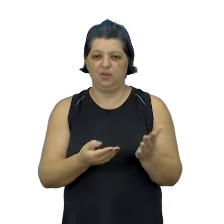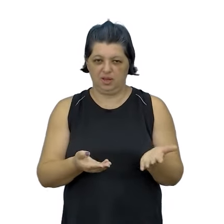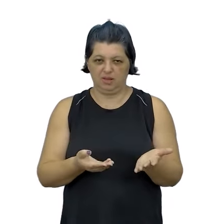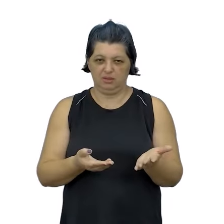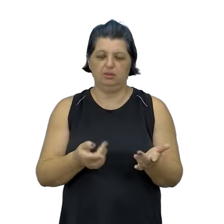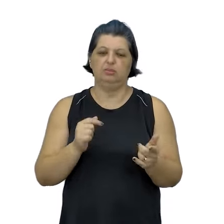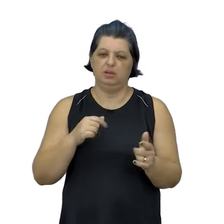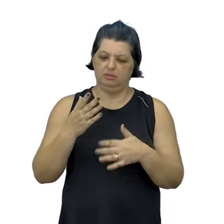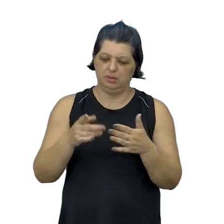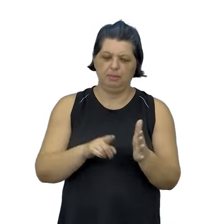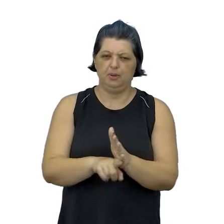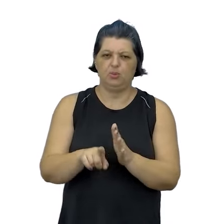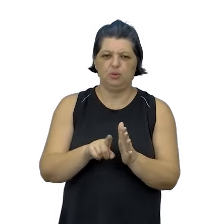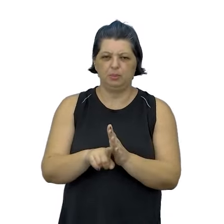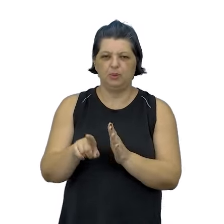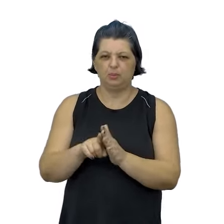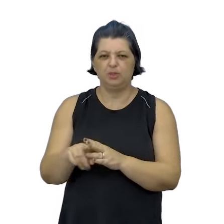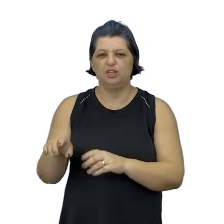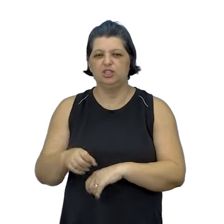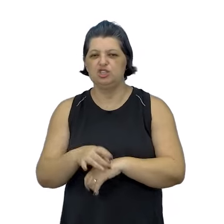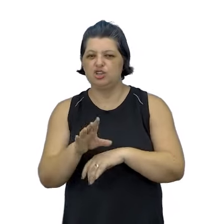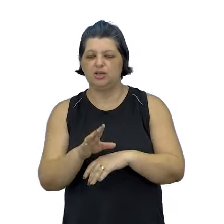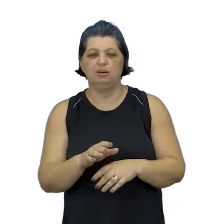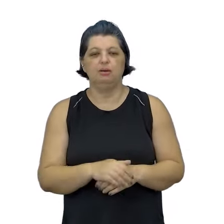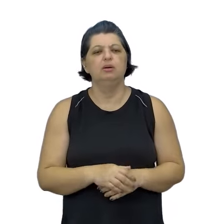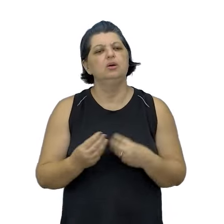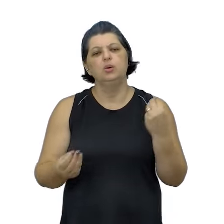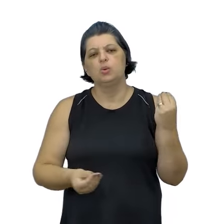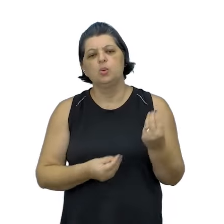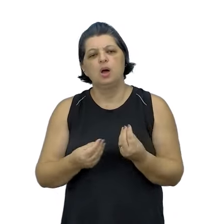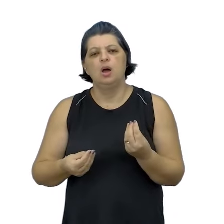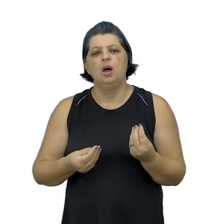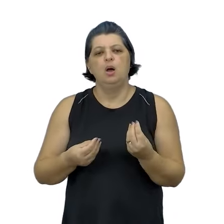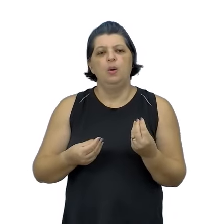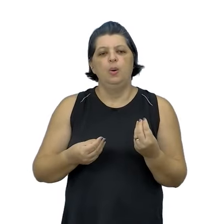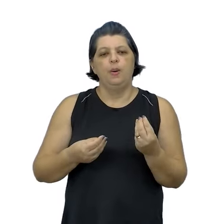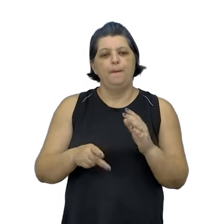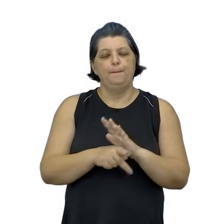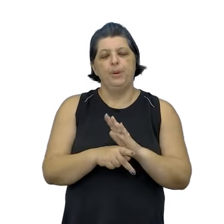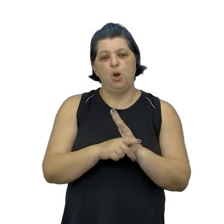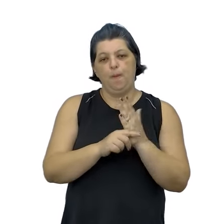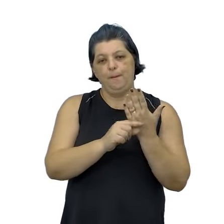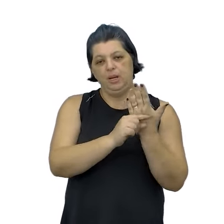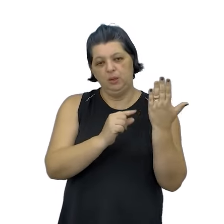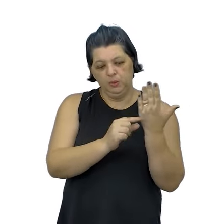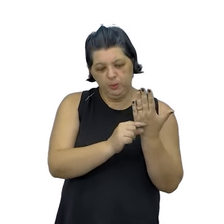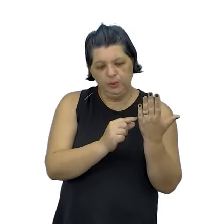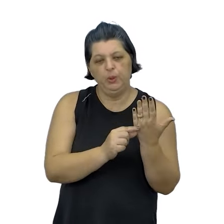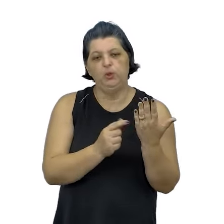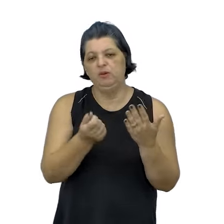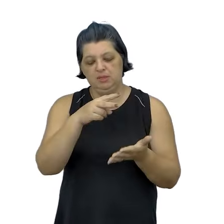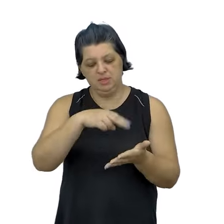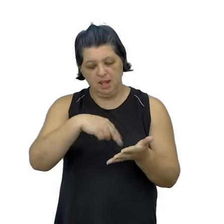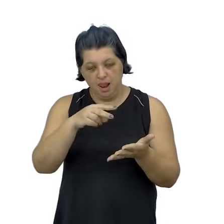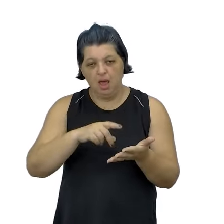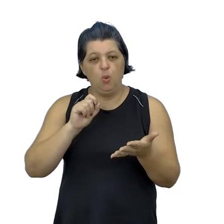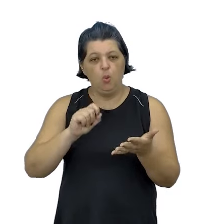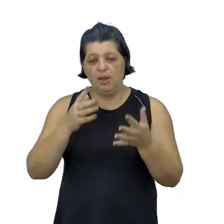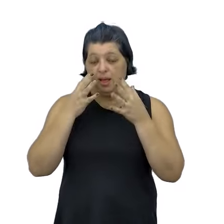vai fazendo questionamento, tipo assim, qual foi a última obra literária, né, que vocês leram? O que mais lhe